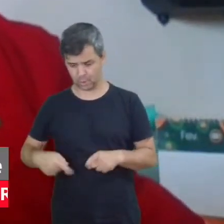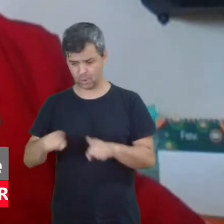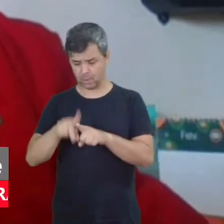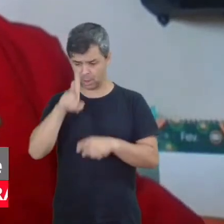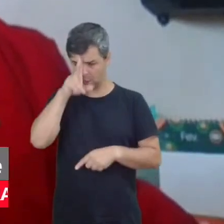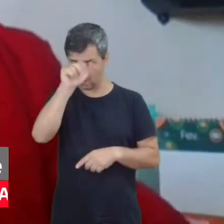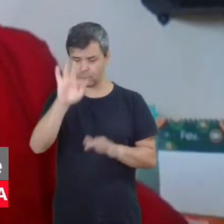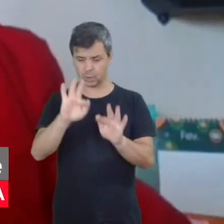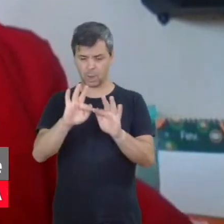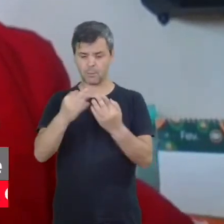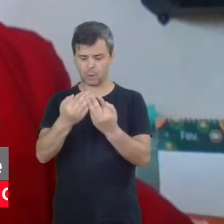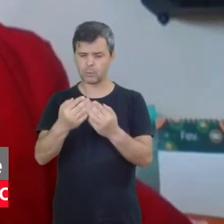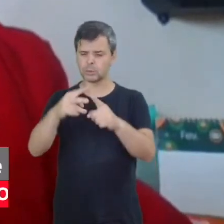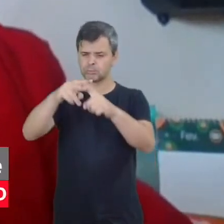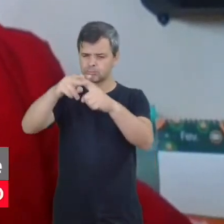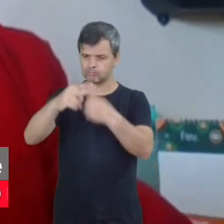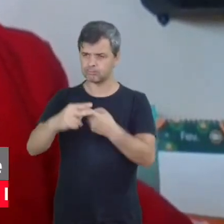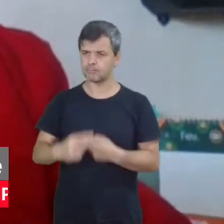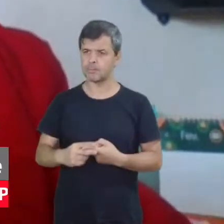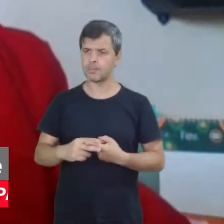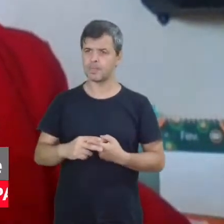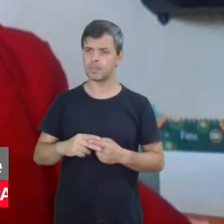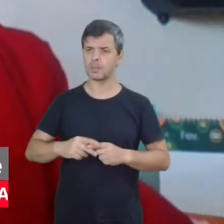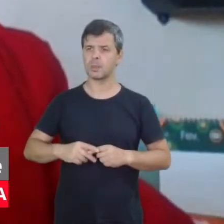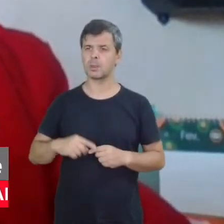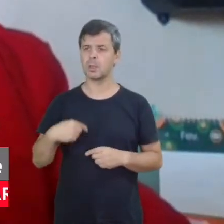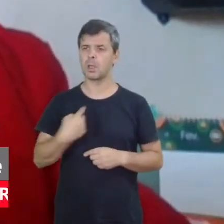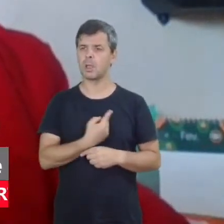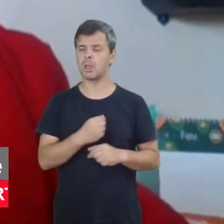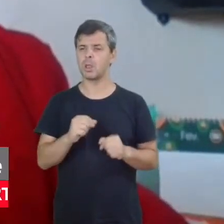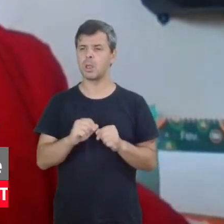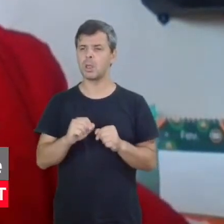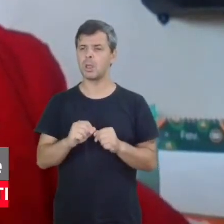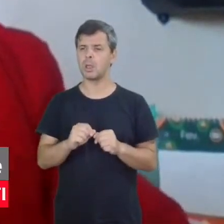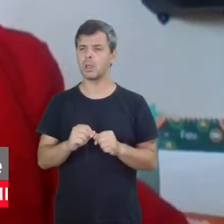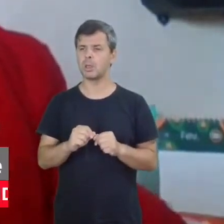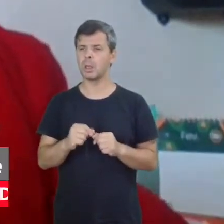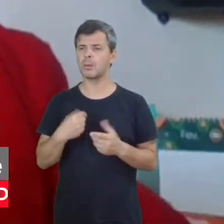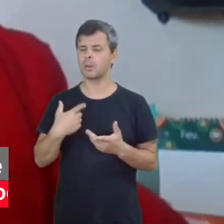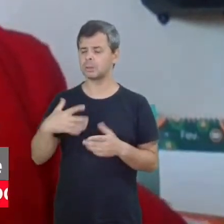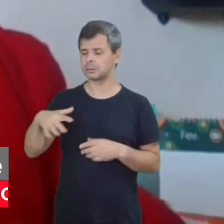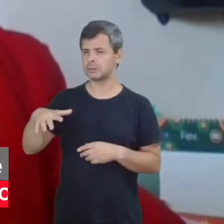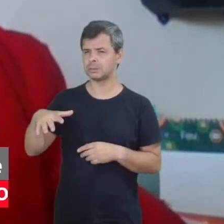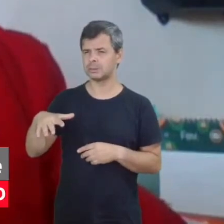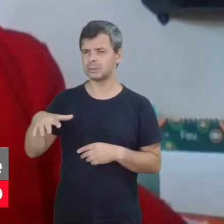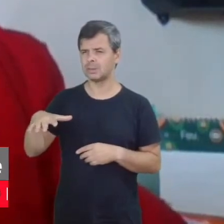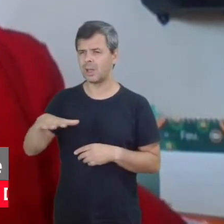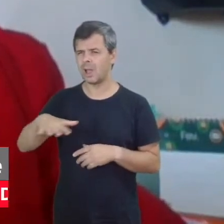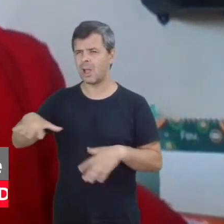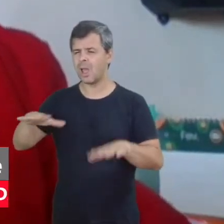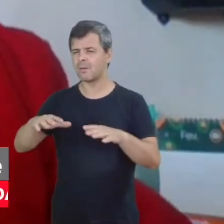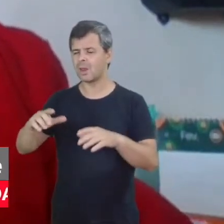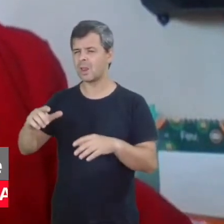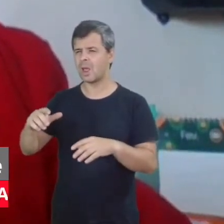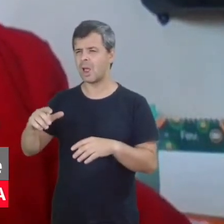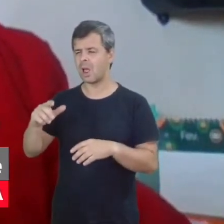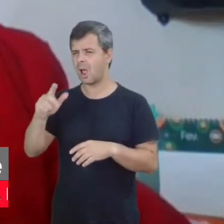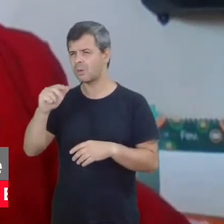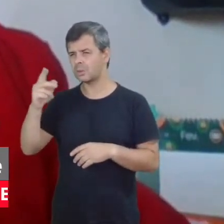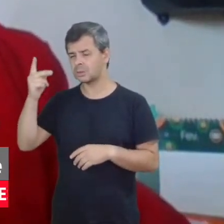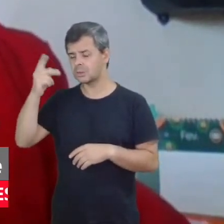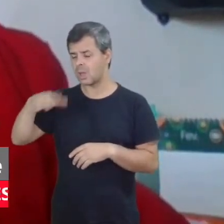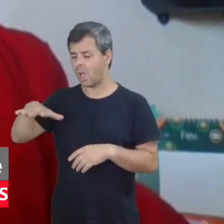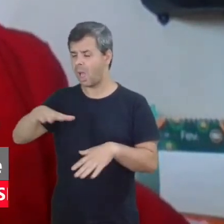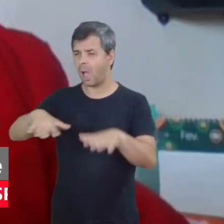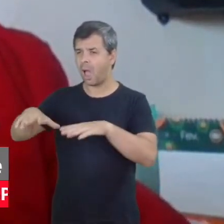ser reparada. A grande perda do nosso entendimento é que nessas áreas onde nós fomos atingidos, são